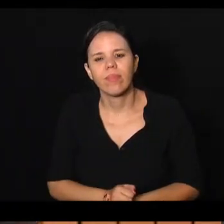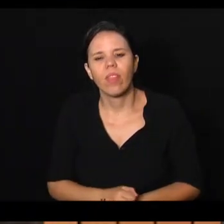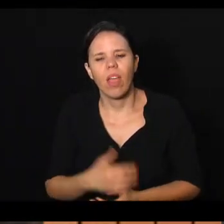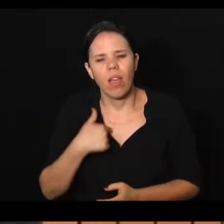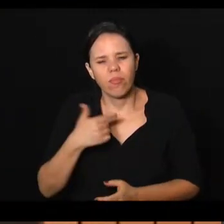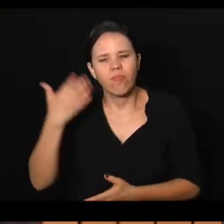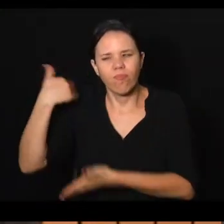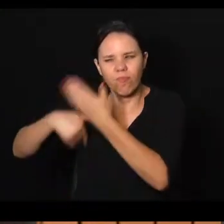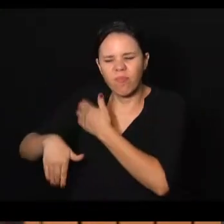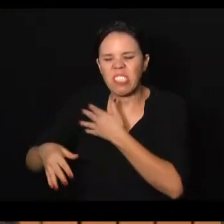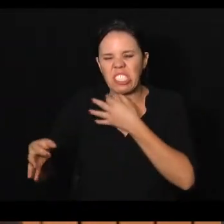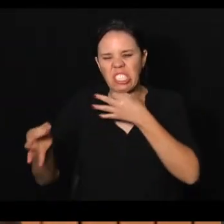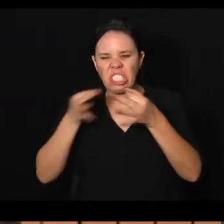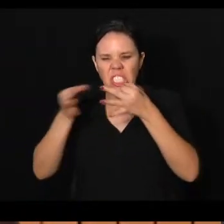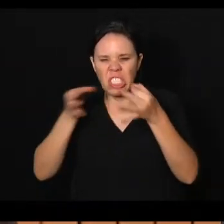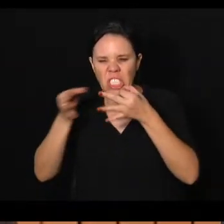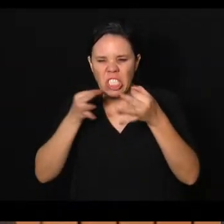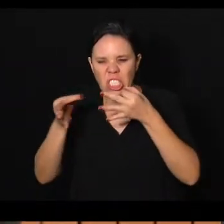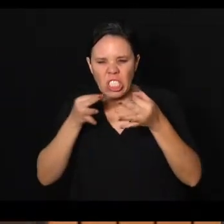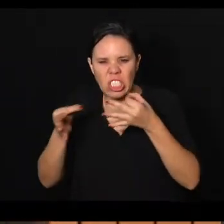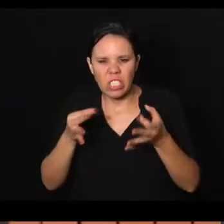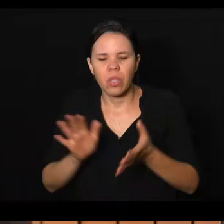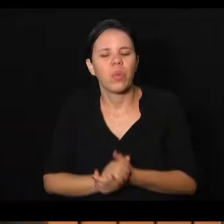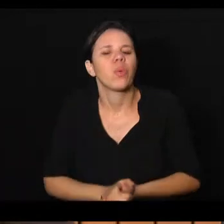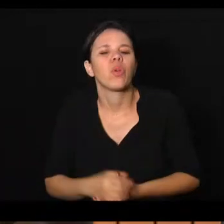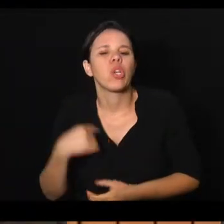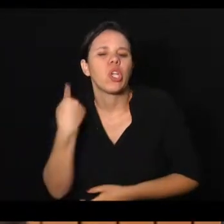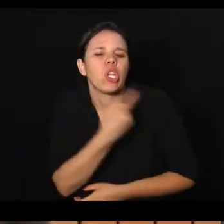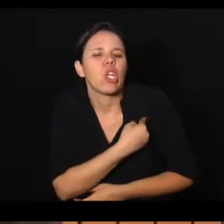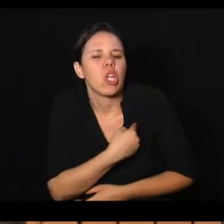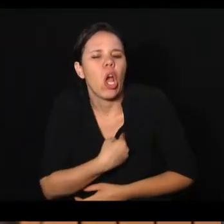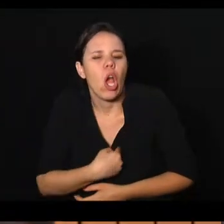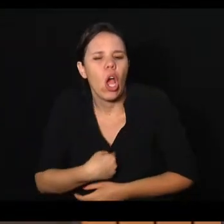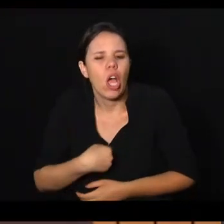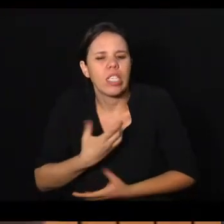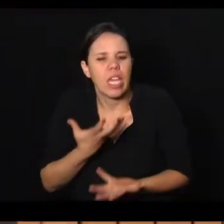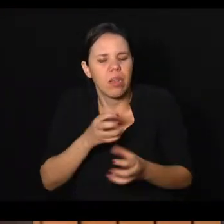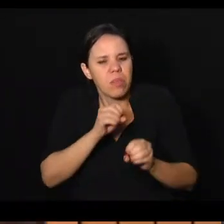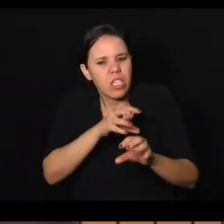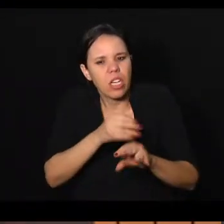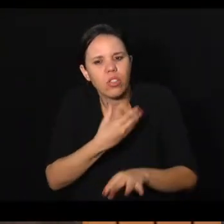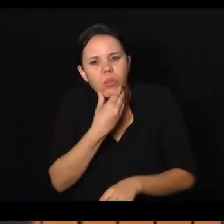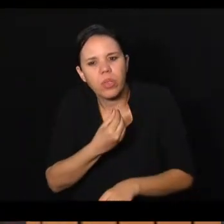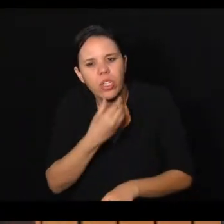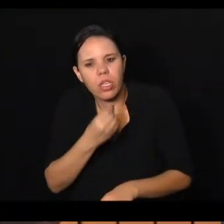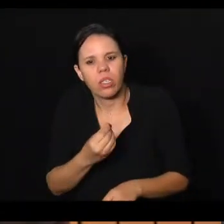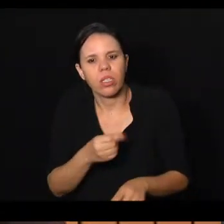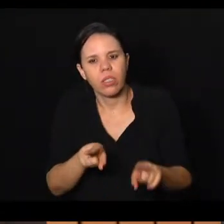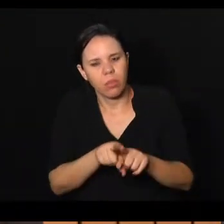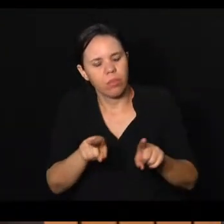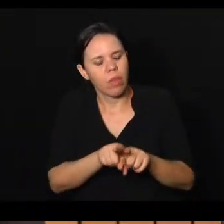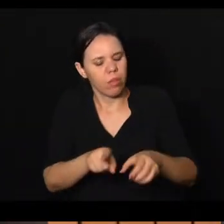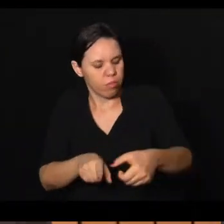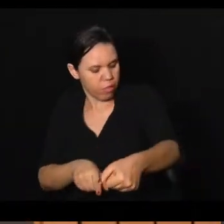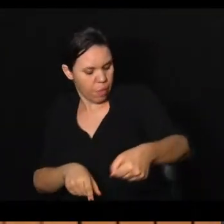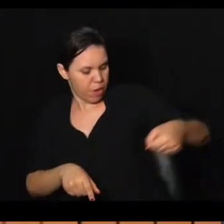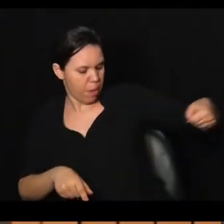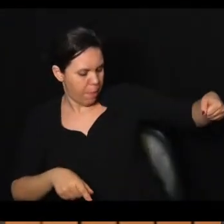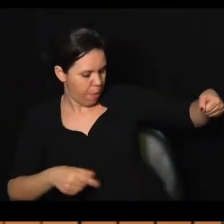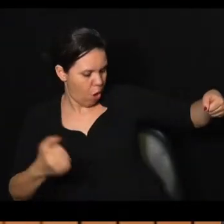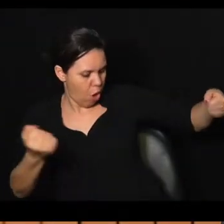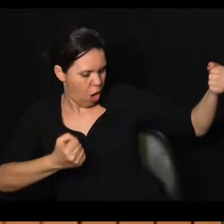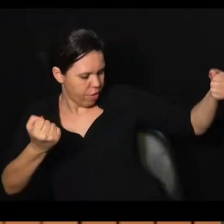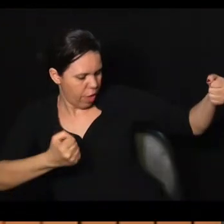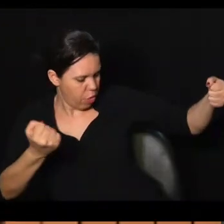vereadores, quando eu disse que nós queremos ensinar os meninos na escola a abrir porta do carro, ensinar